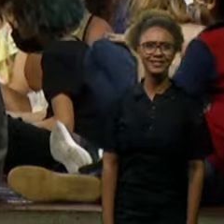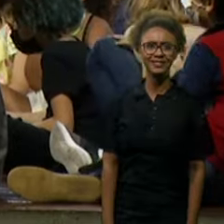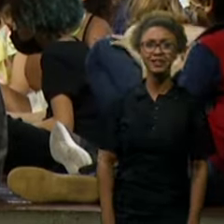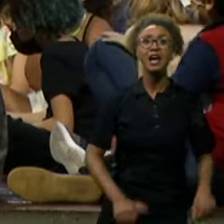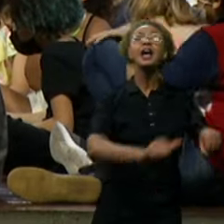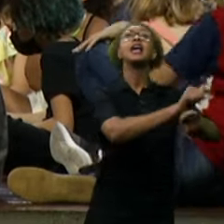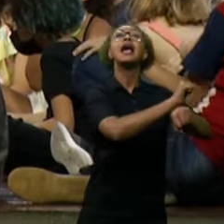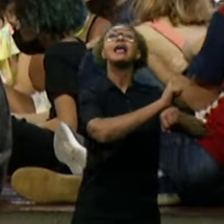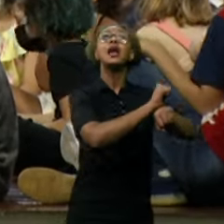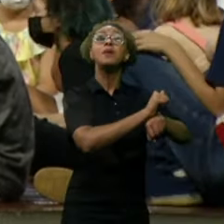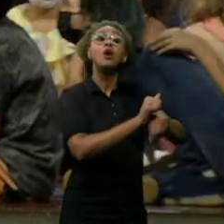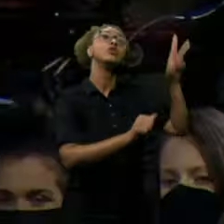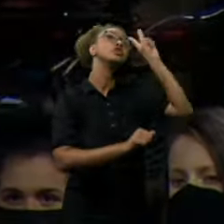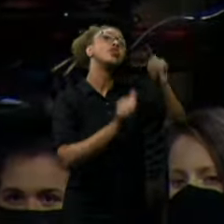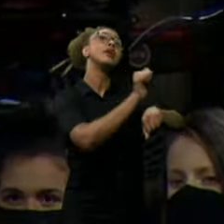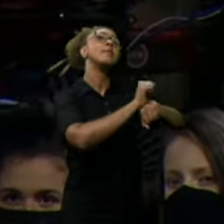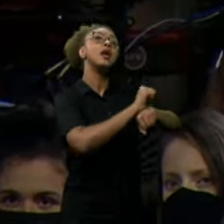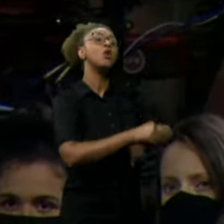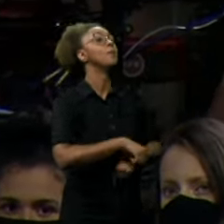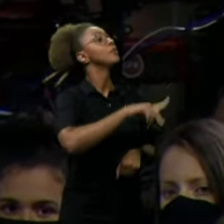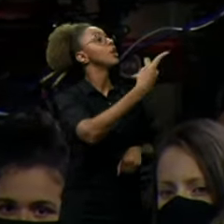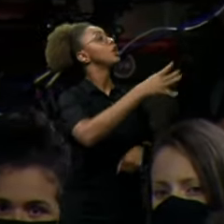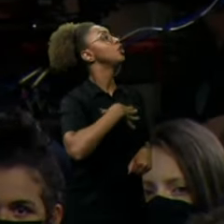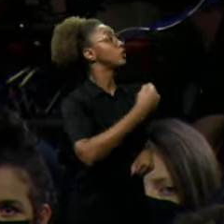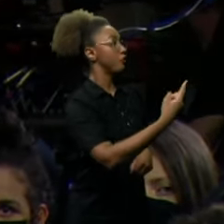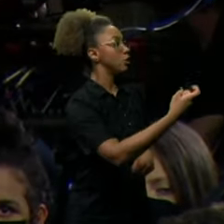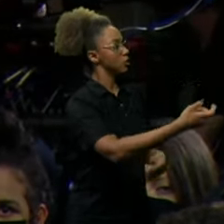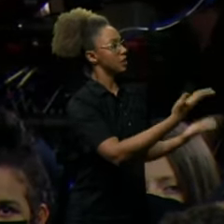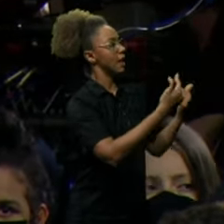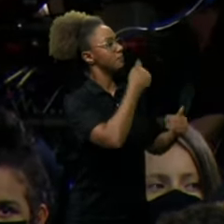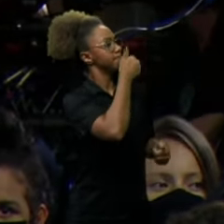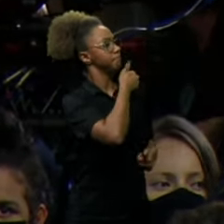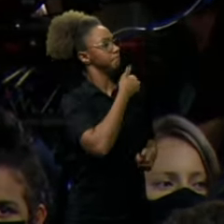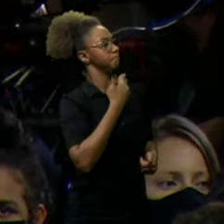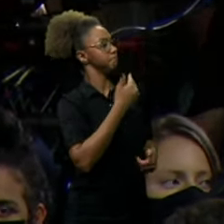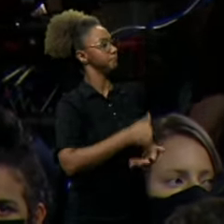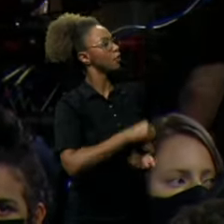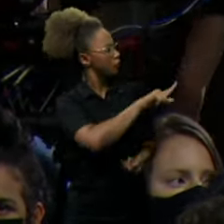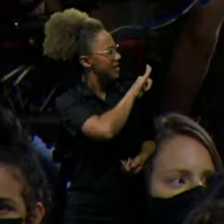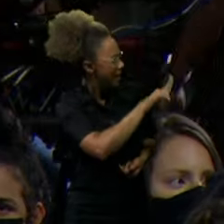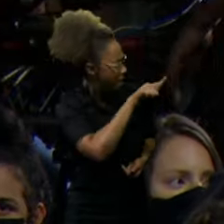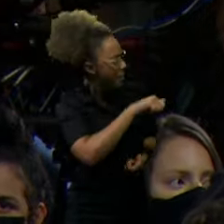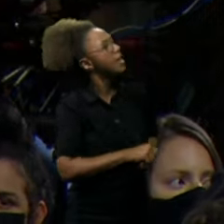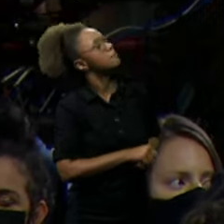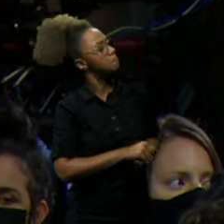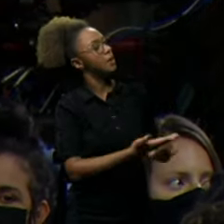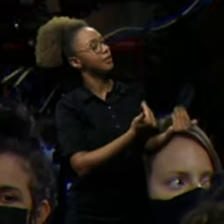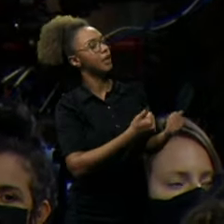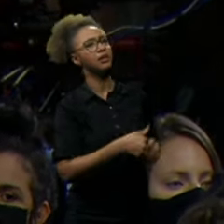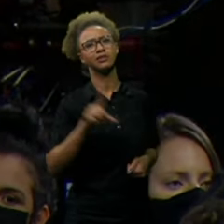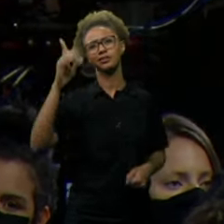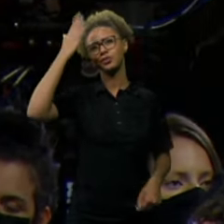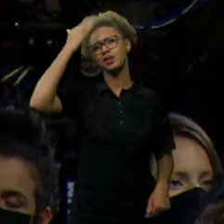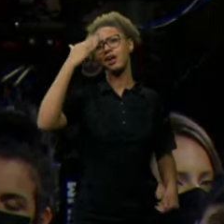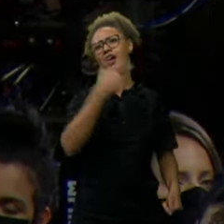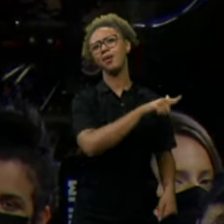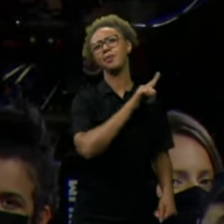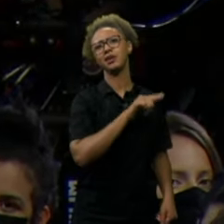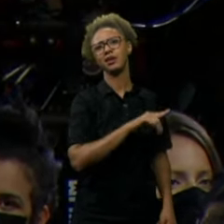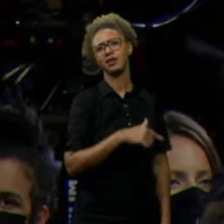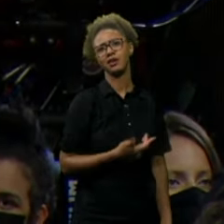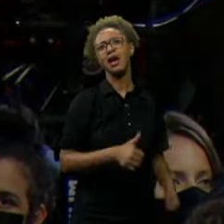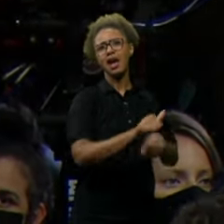cobram então aqui abrir um vídeo até o filho teu único filho aqui tu amas Deus sabe ou não sabe